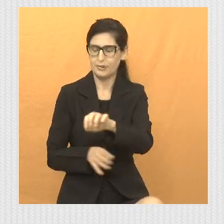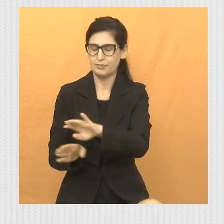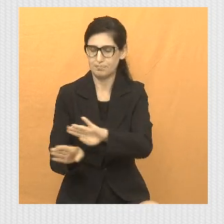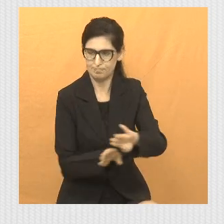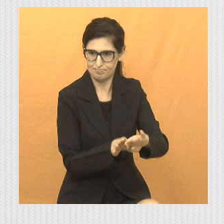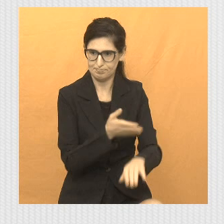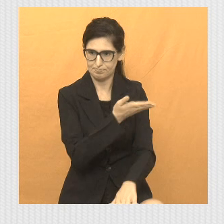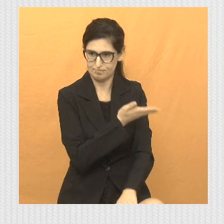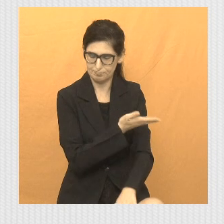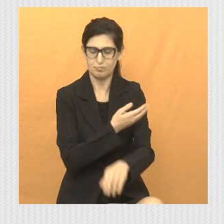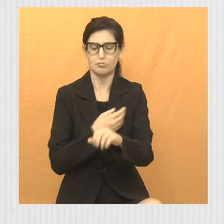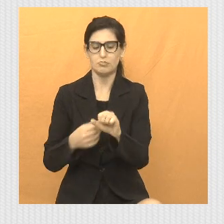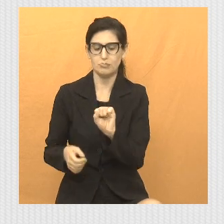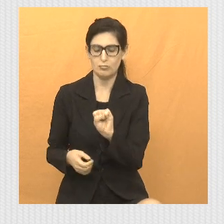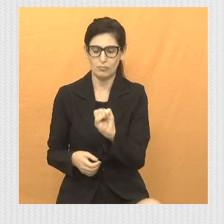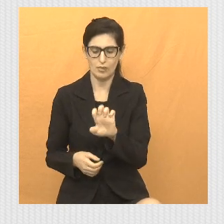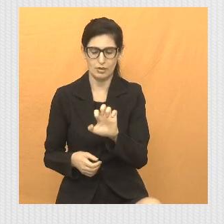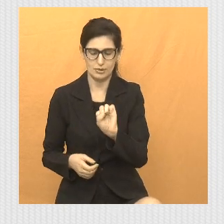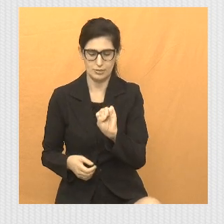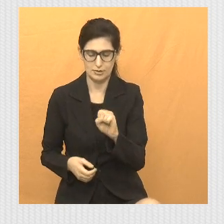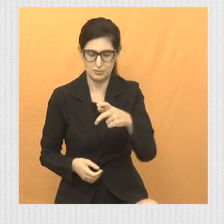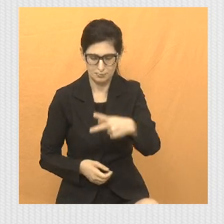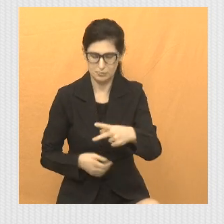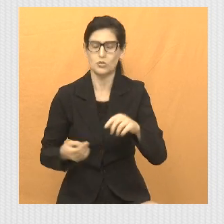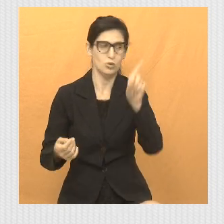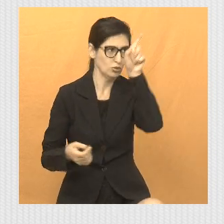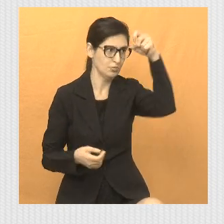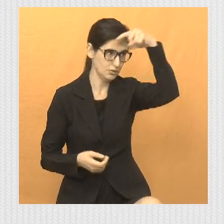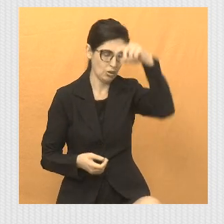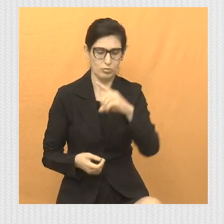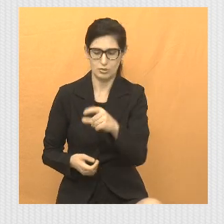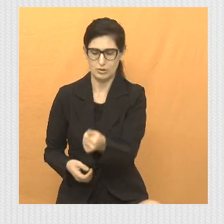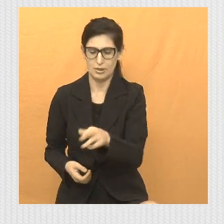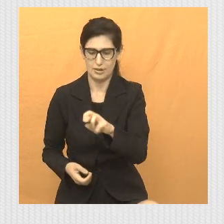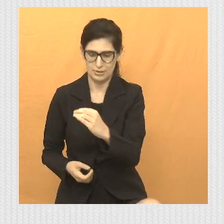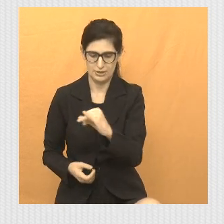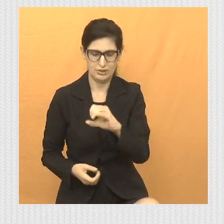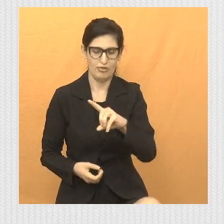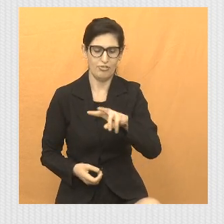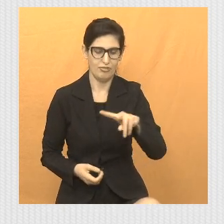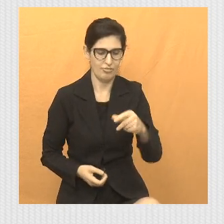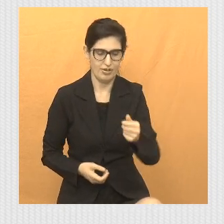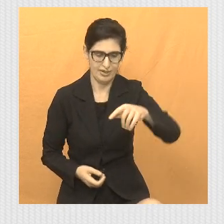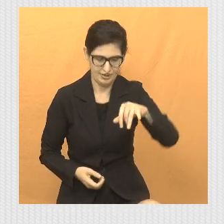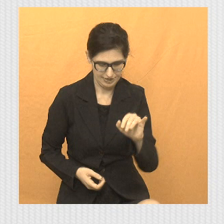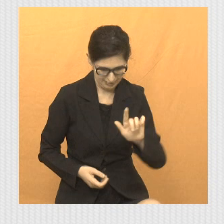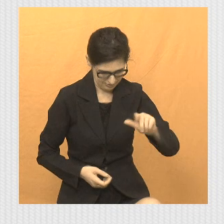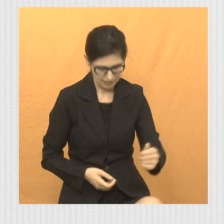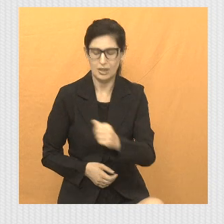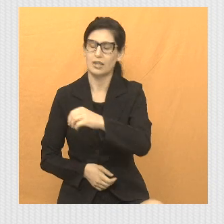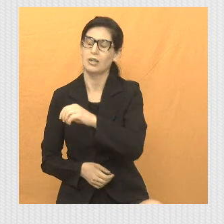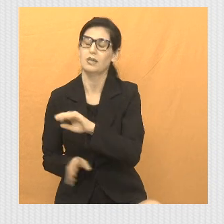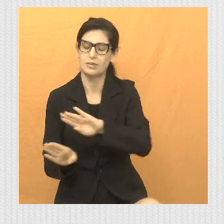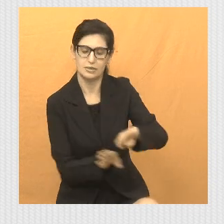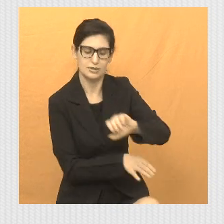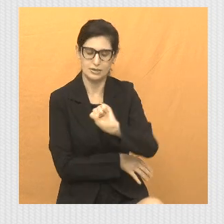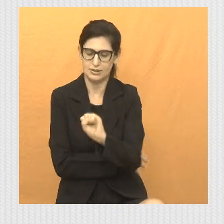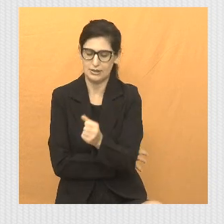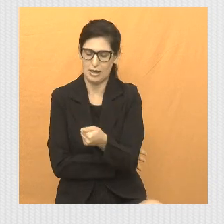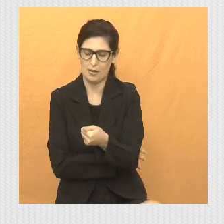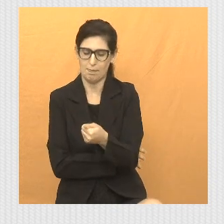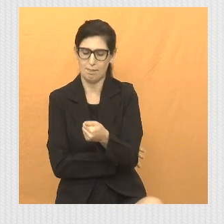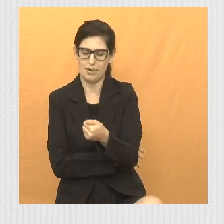Baiton, ICESP, Hospital Darcy Vargas, Hospital Samaritano, Hospital Mandaqui,